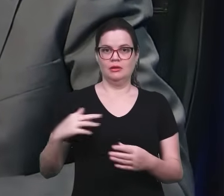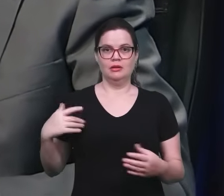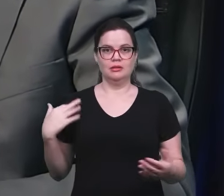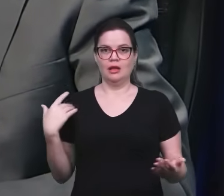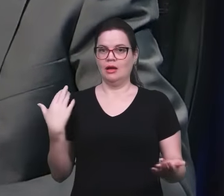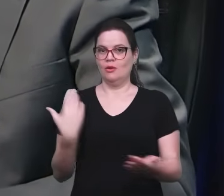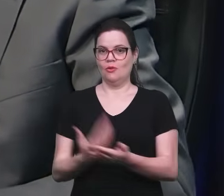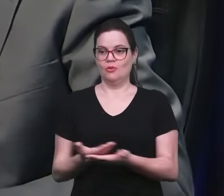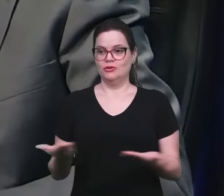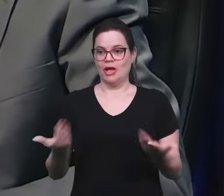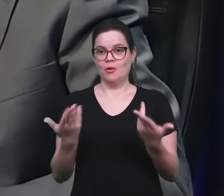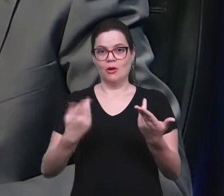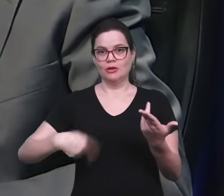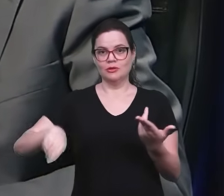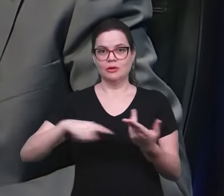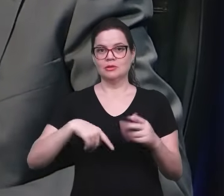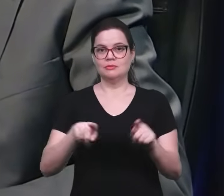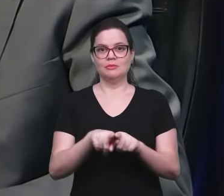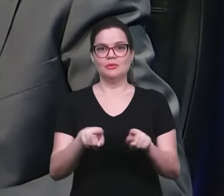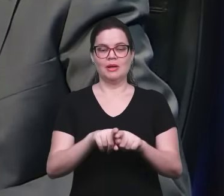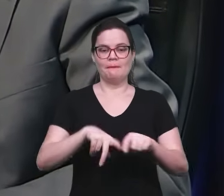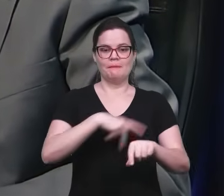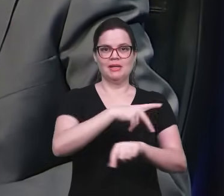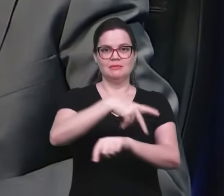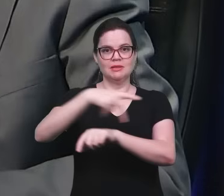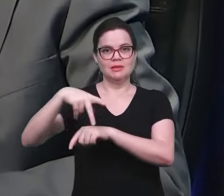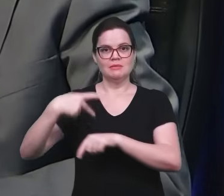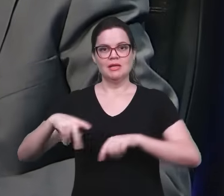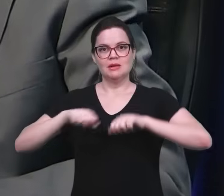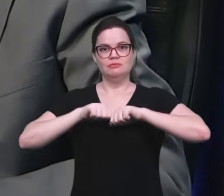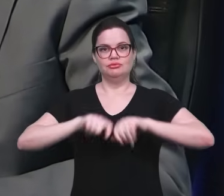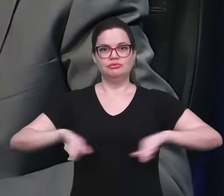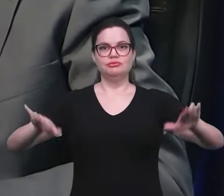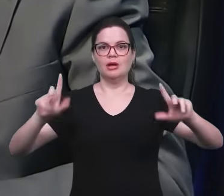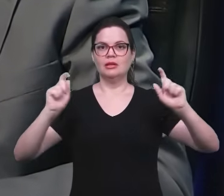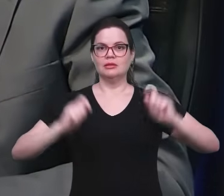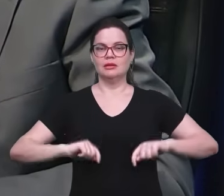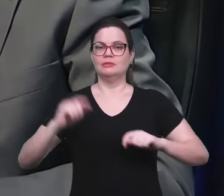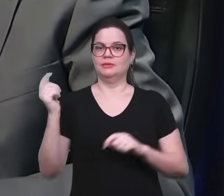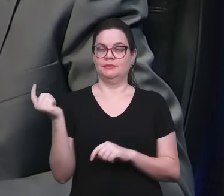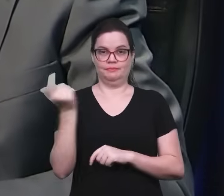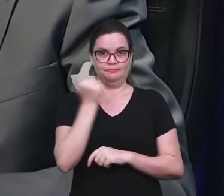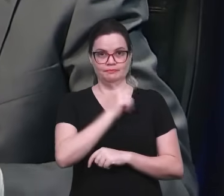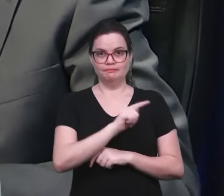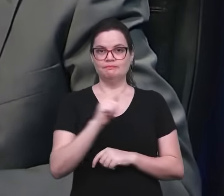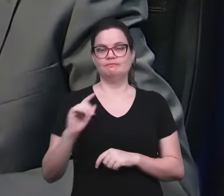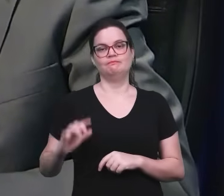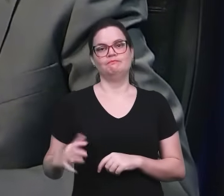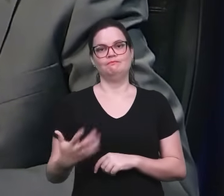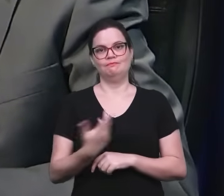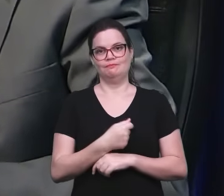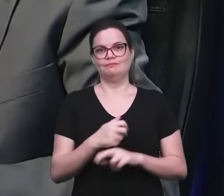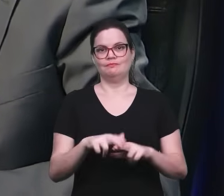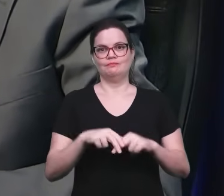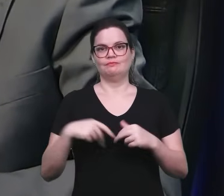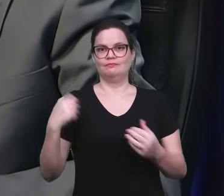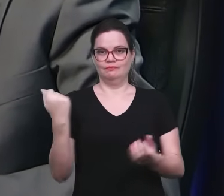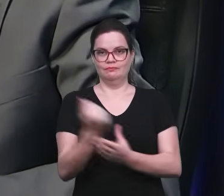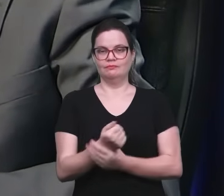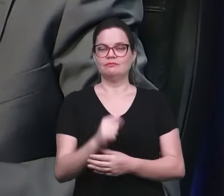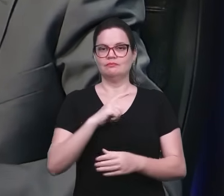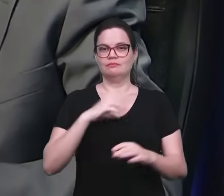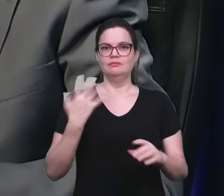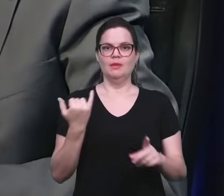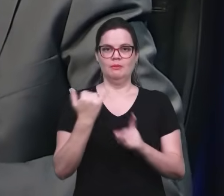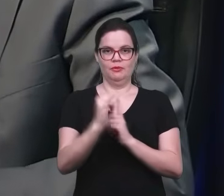também todas as nações, todas as famílias. E por isso que Abraão tem esse significado